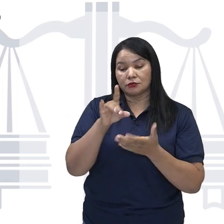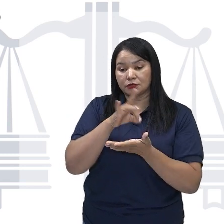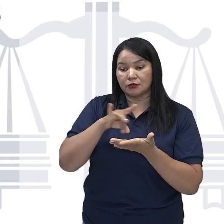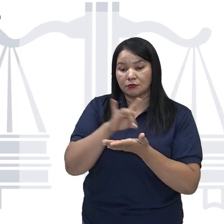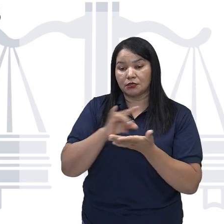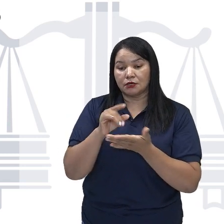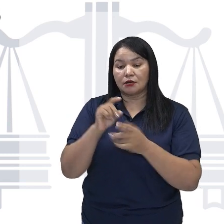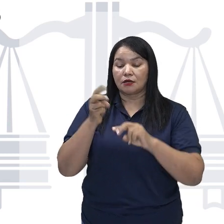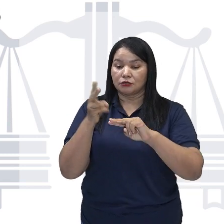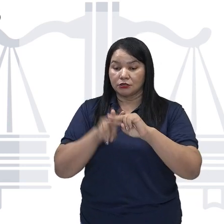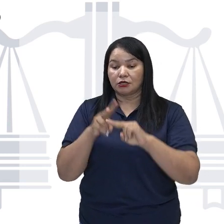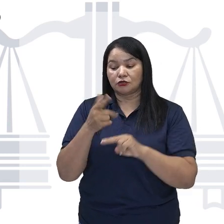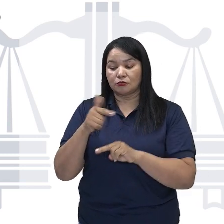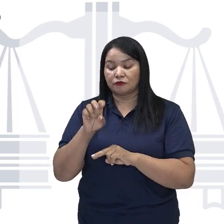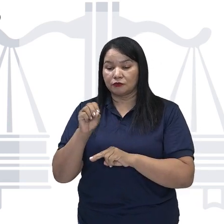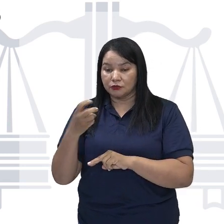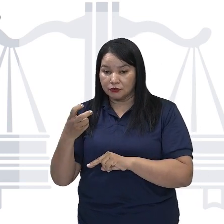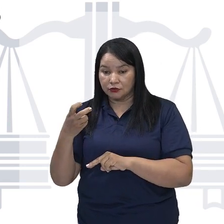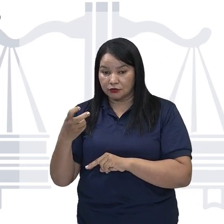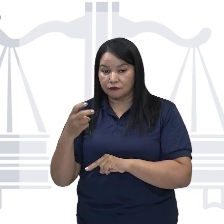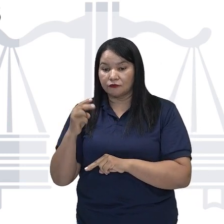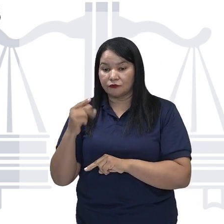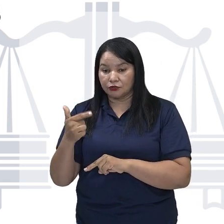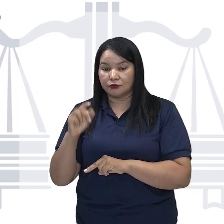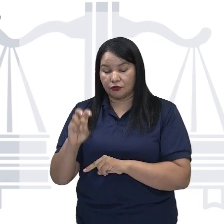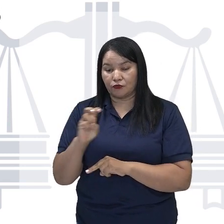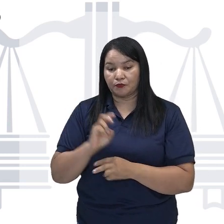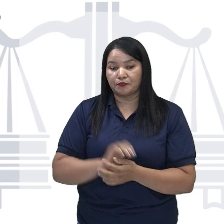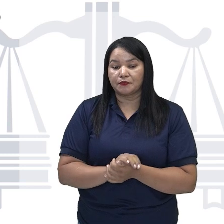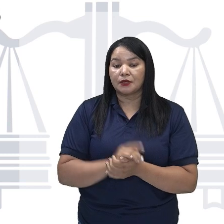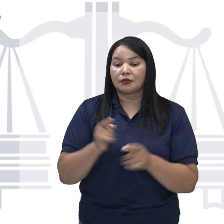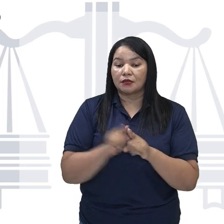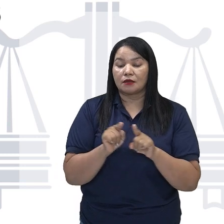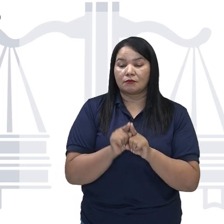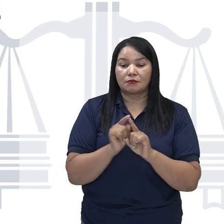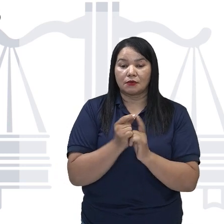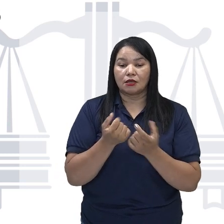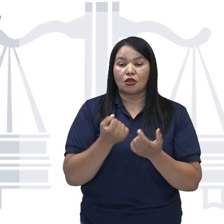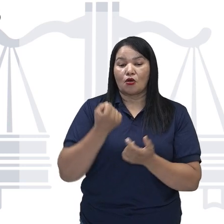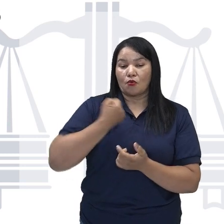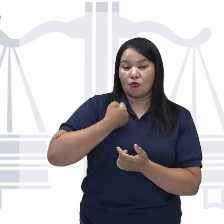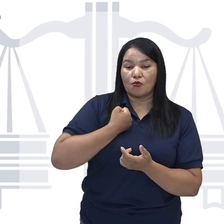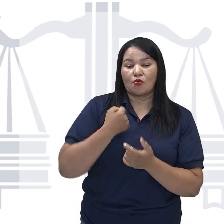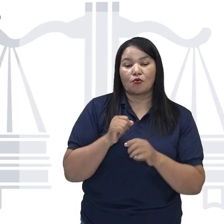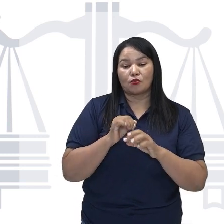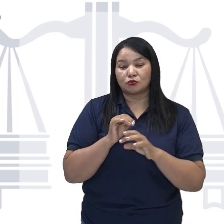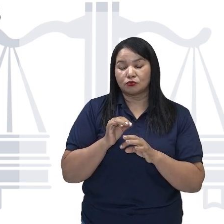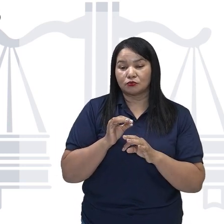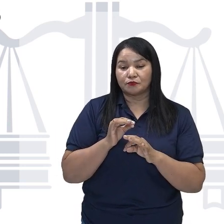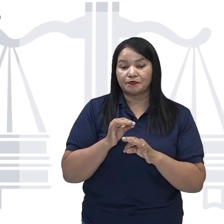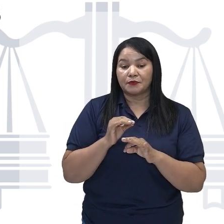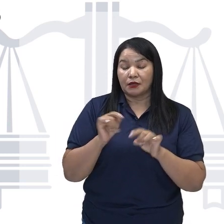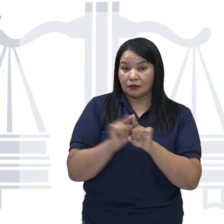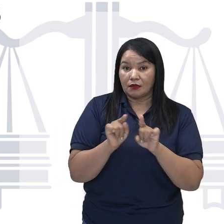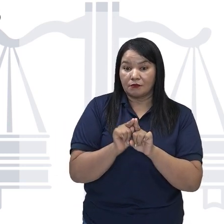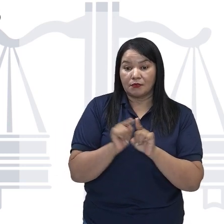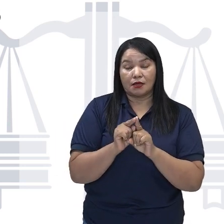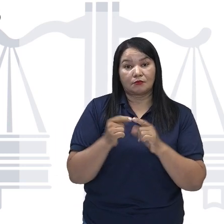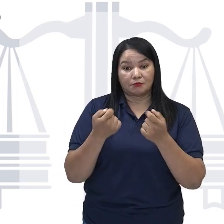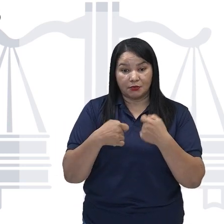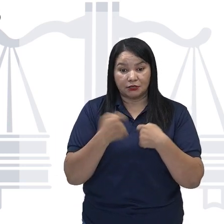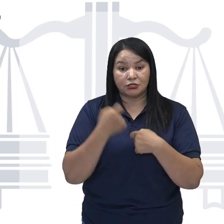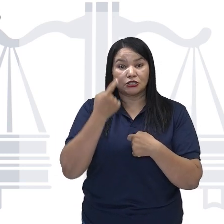esses códigos, o IPX1, 383, 5, EJA, é utilizado o